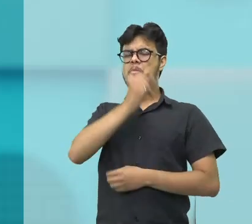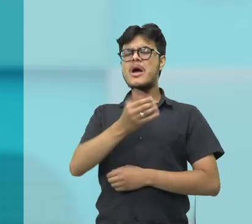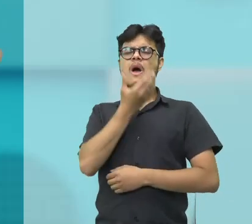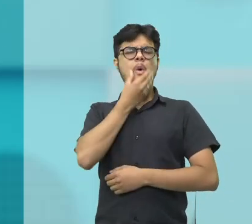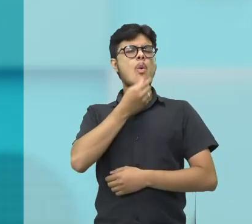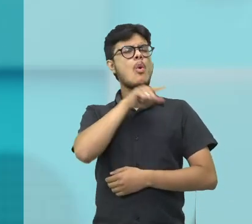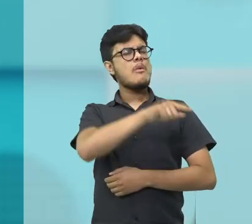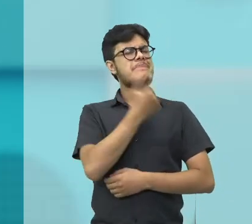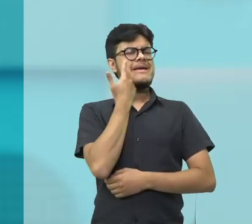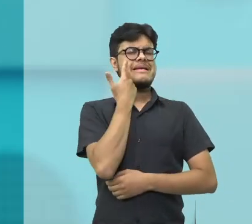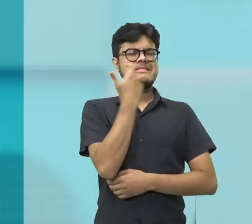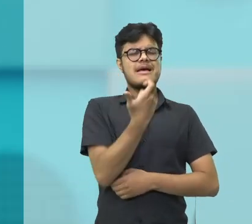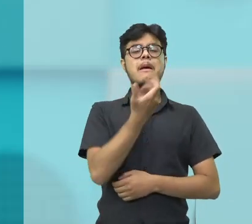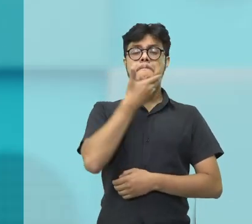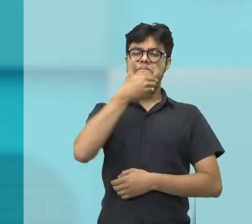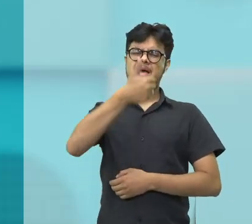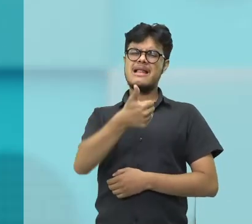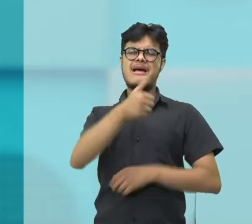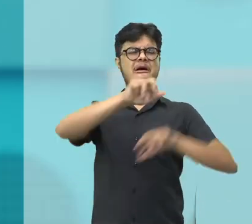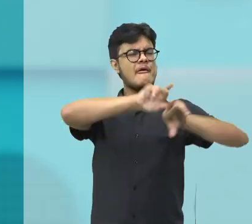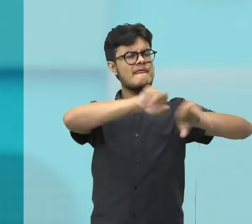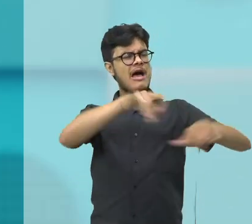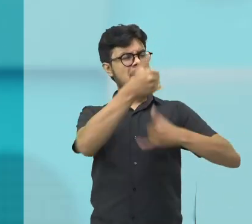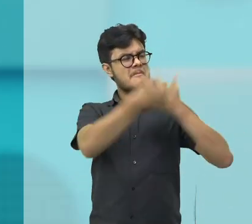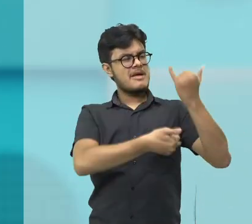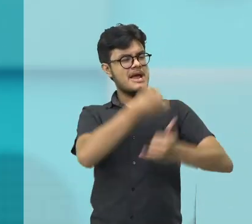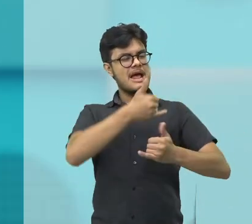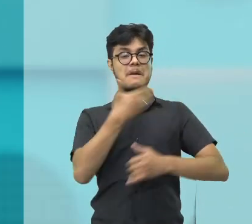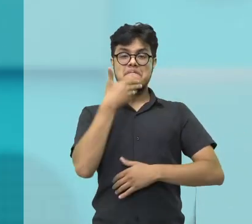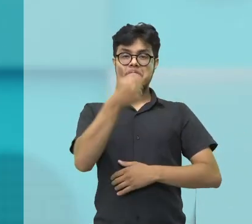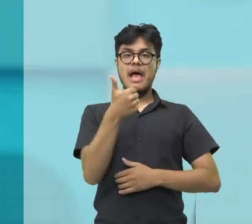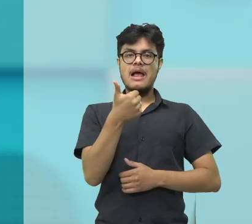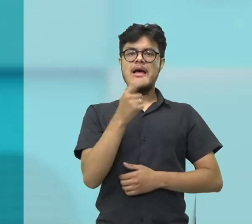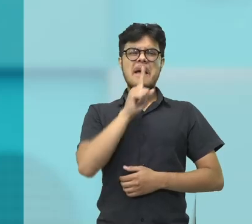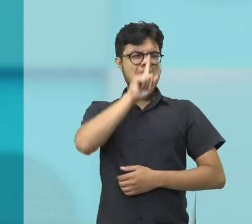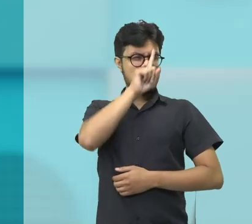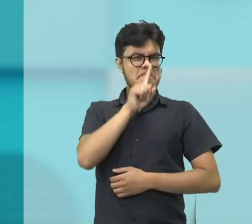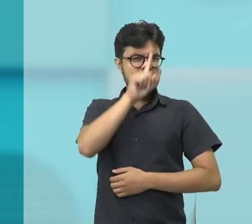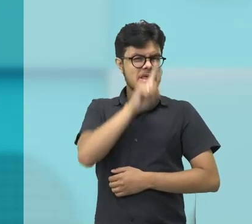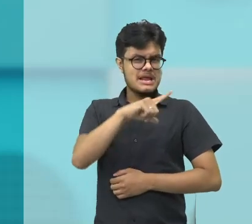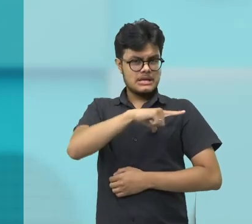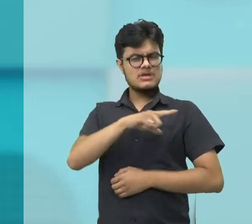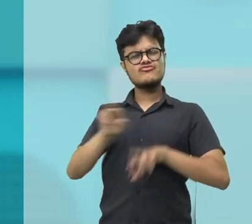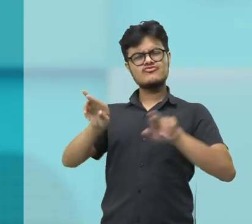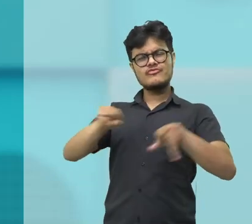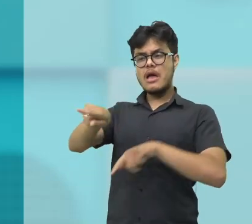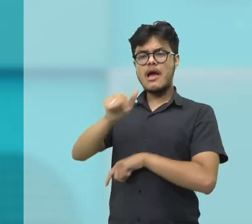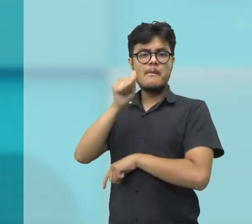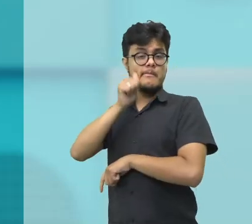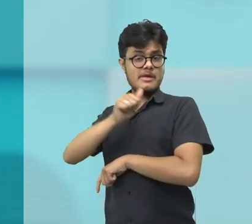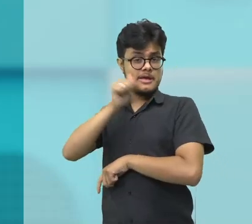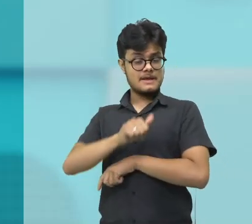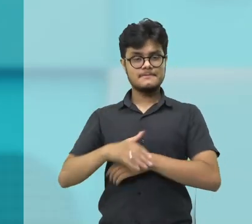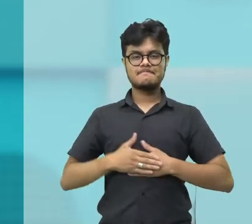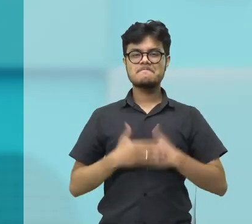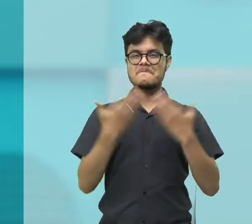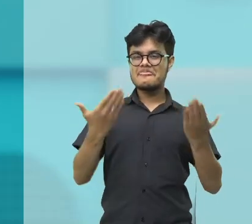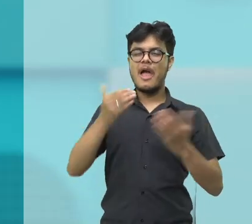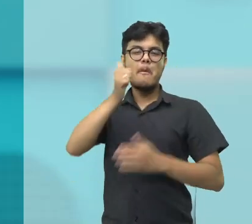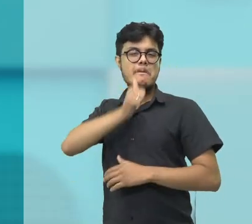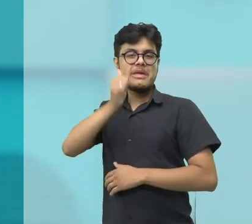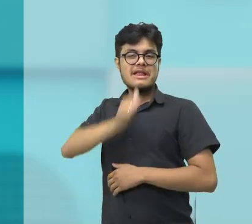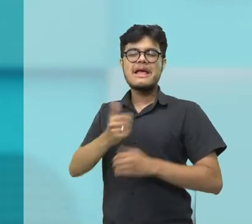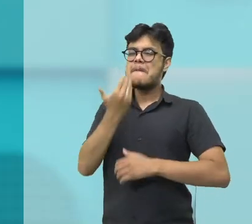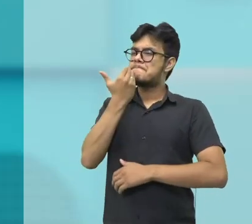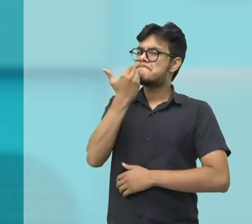mais interessante, cheio de ação, em relação aos brinquedos das meninas? E aí, o que ela decide fazer?